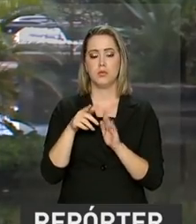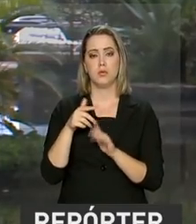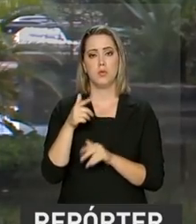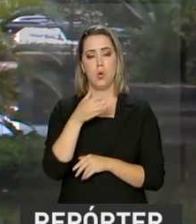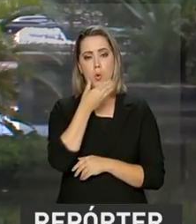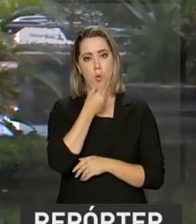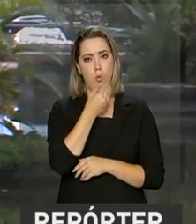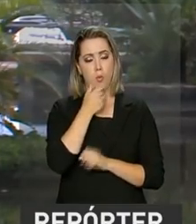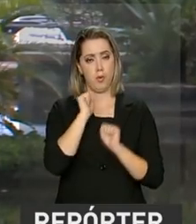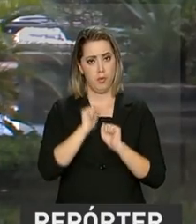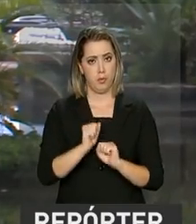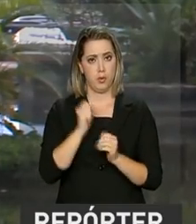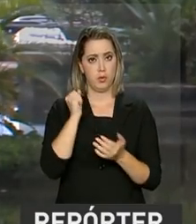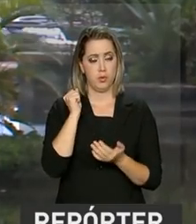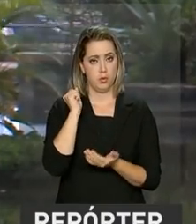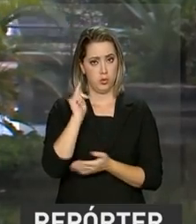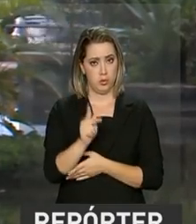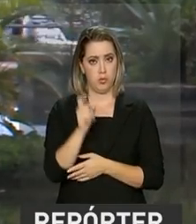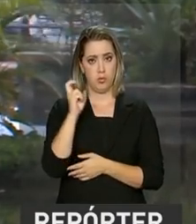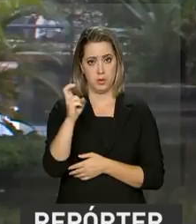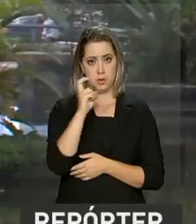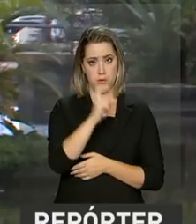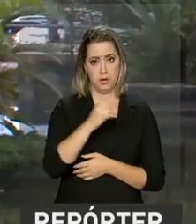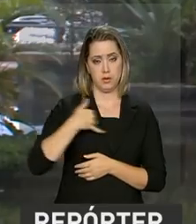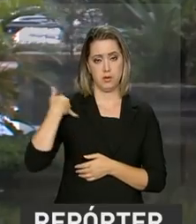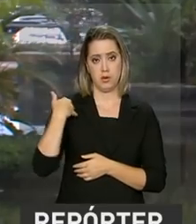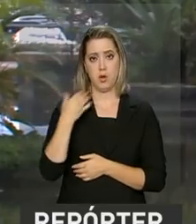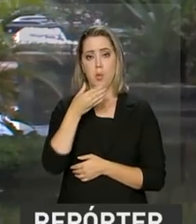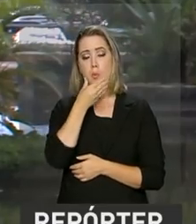que o homem poderá se aposentar aos 55 anos de